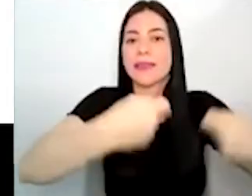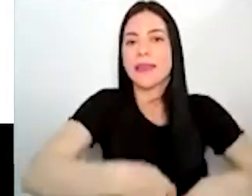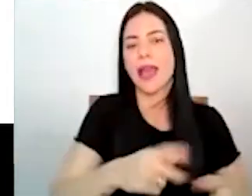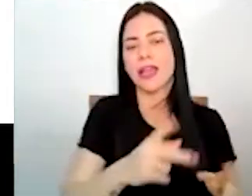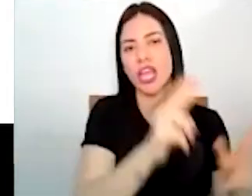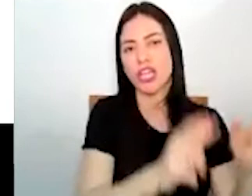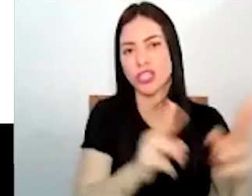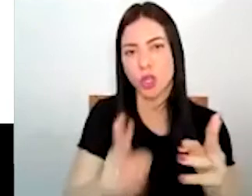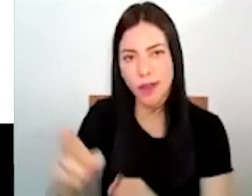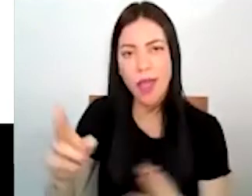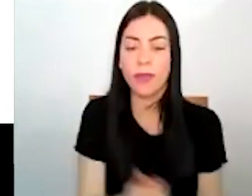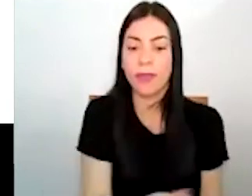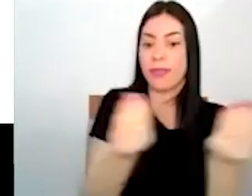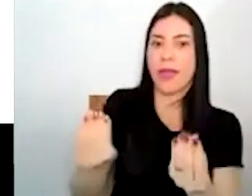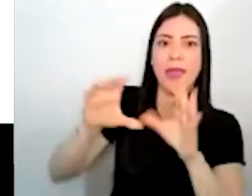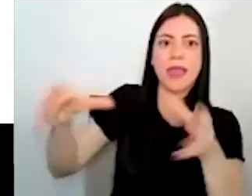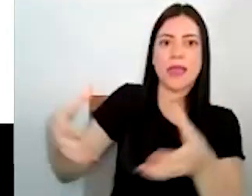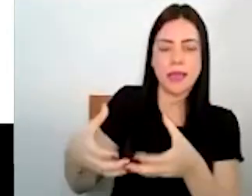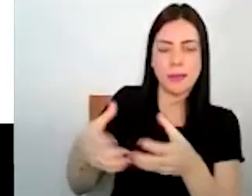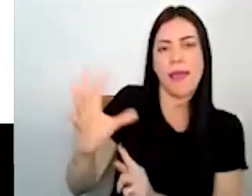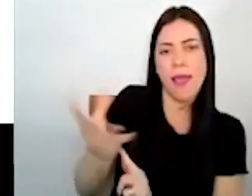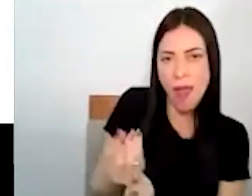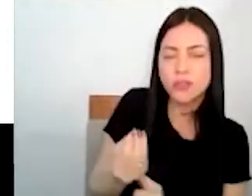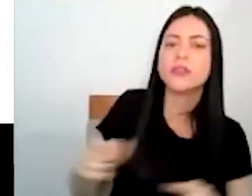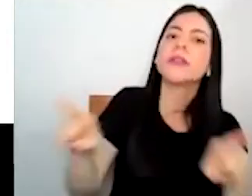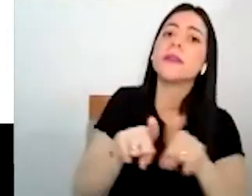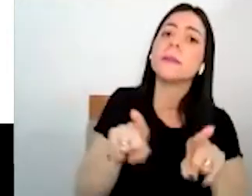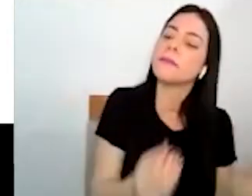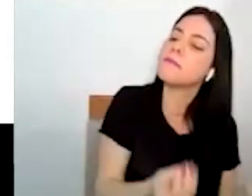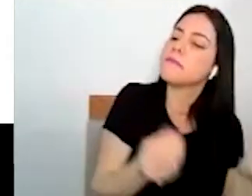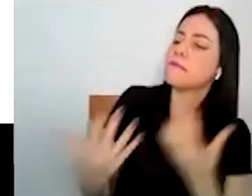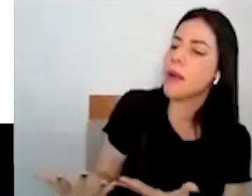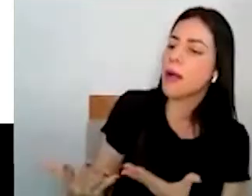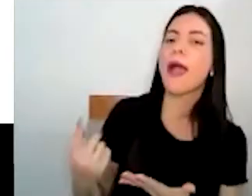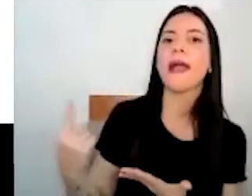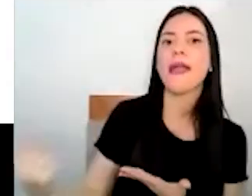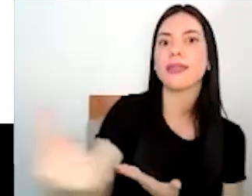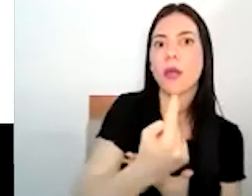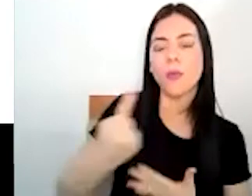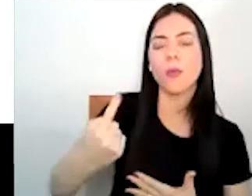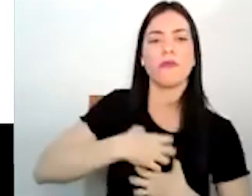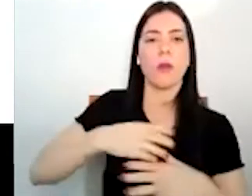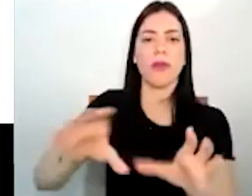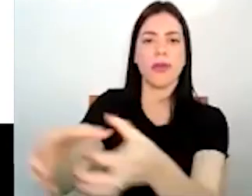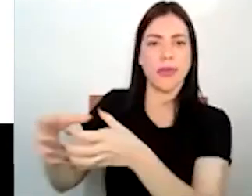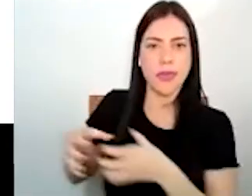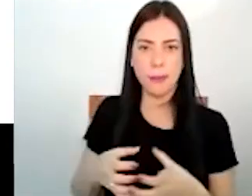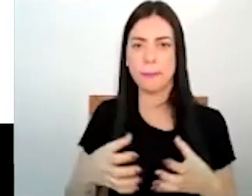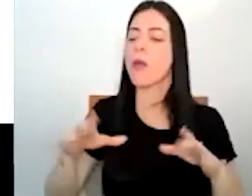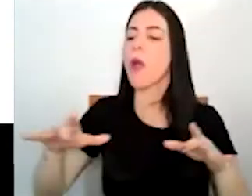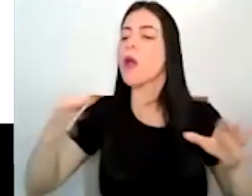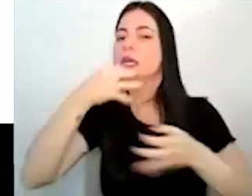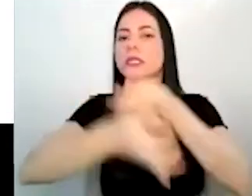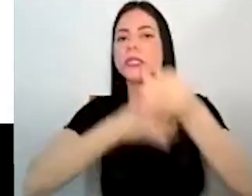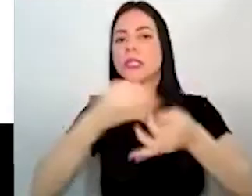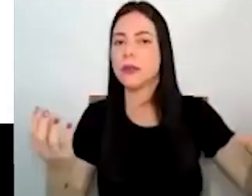passada para essa equipe de arte e que, a partir daí, foi compartilhada de diferentes maneiras com cada uma dessas outras equipes. E isso é